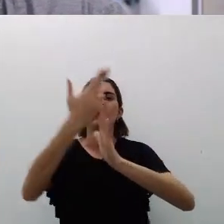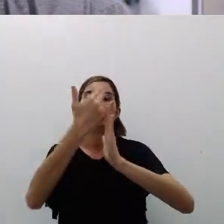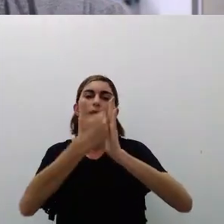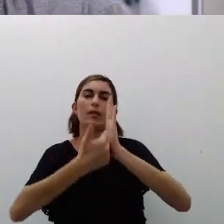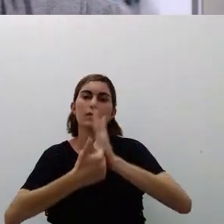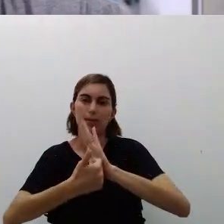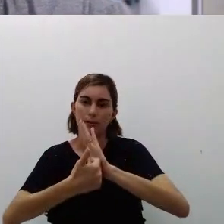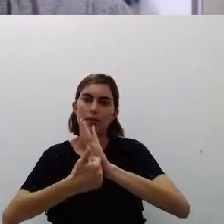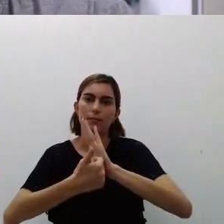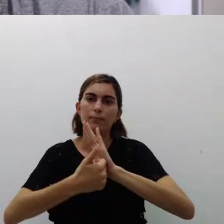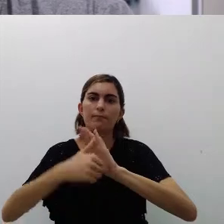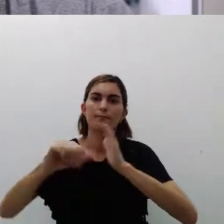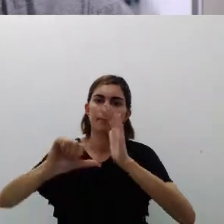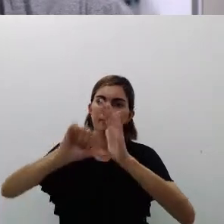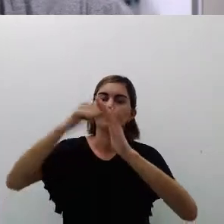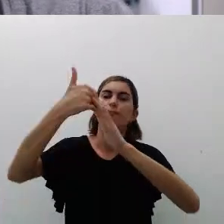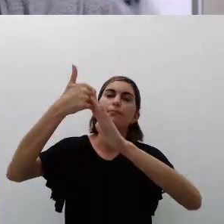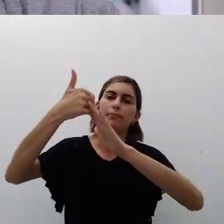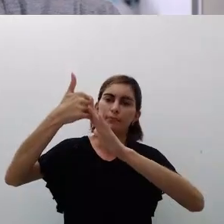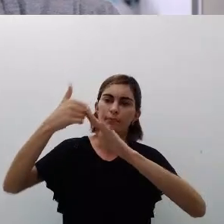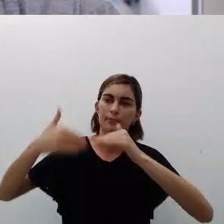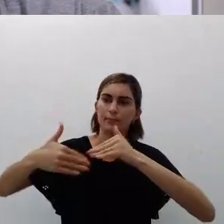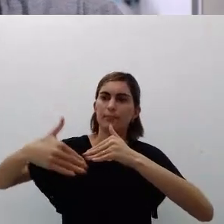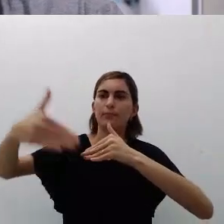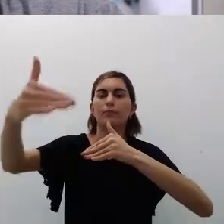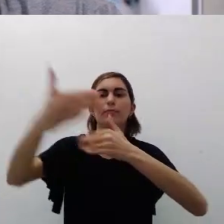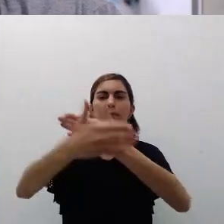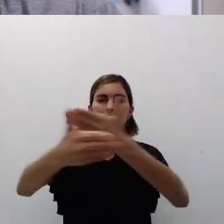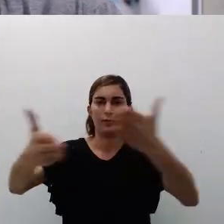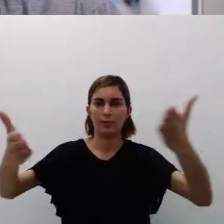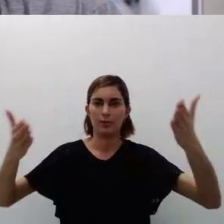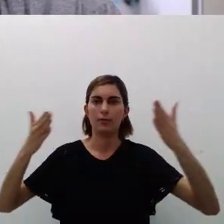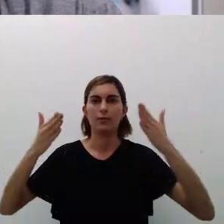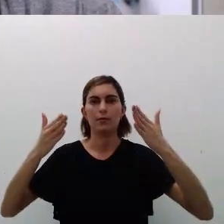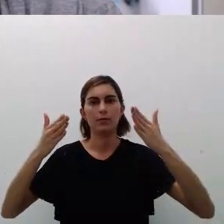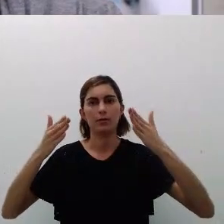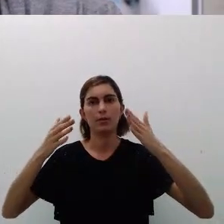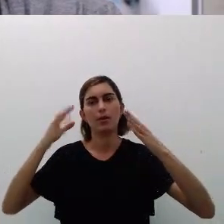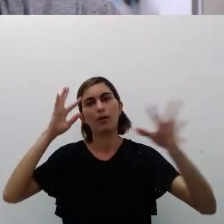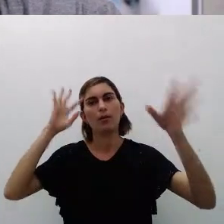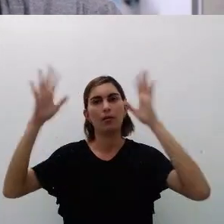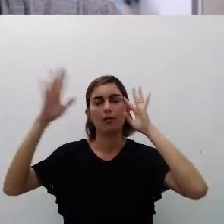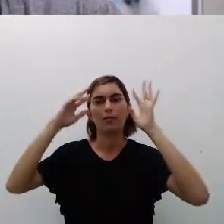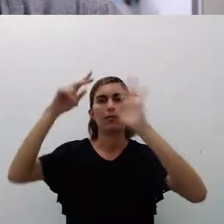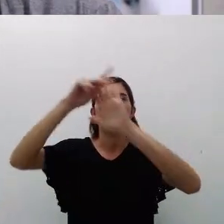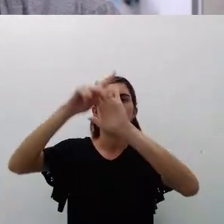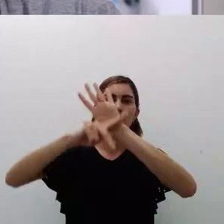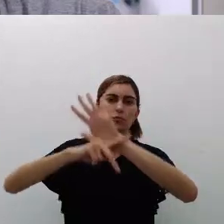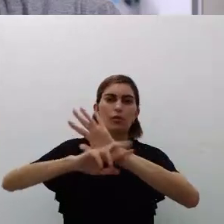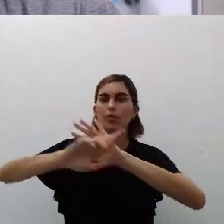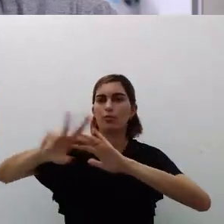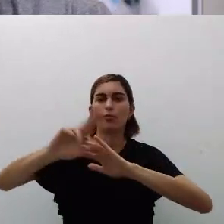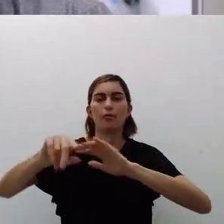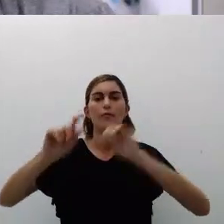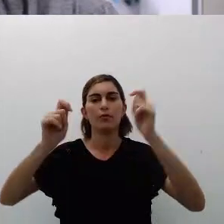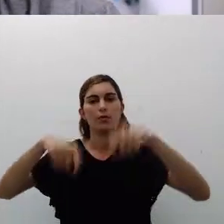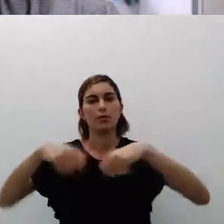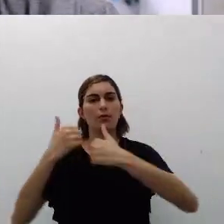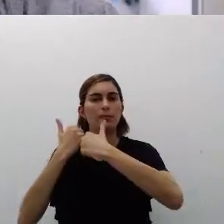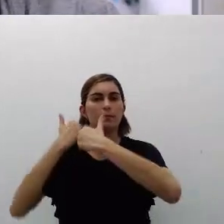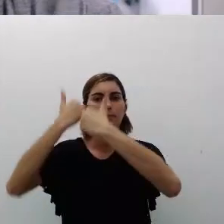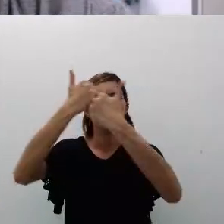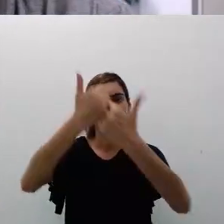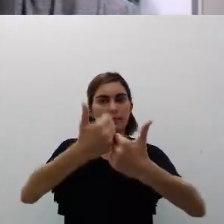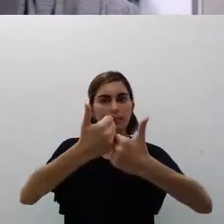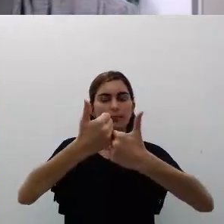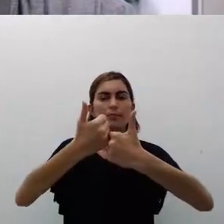passo para que você idealize um projeto, que no mínimo você possa representá-lo de forma a